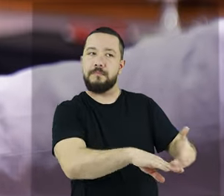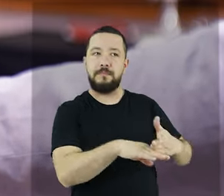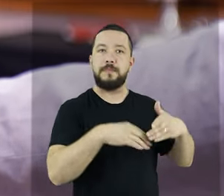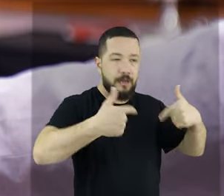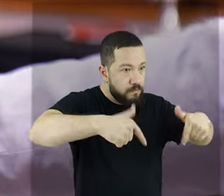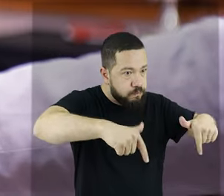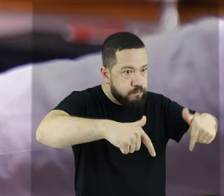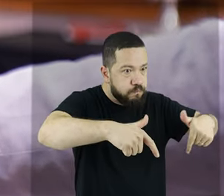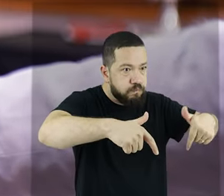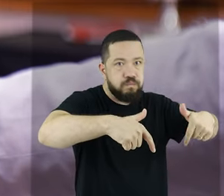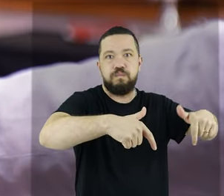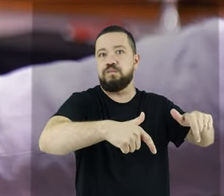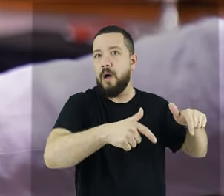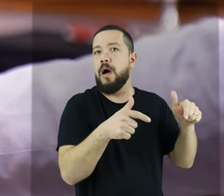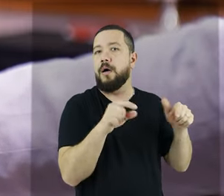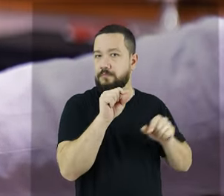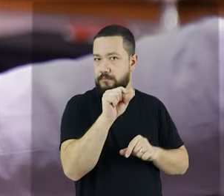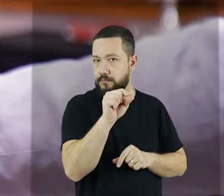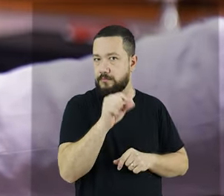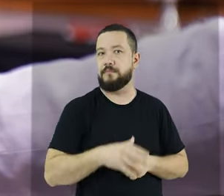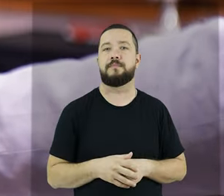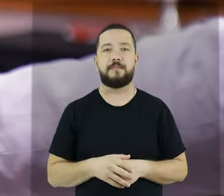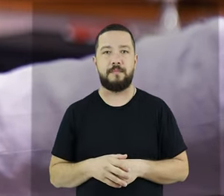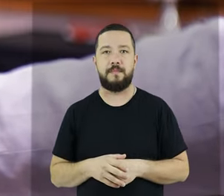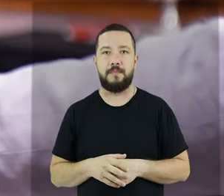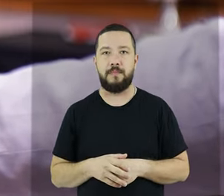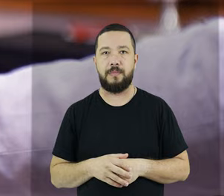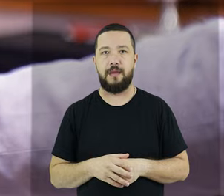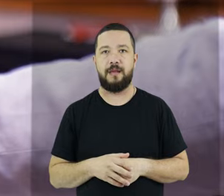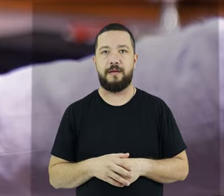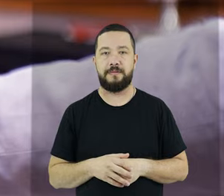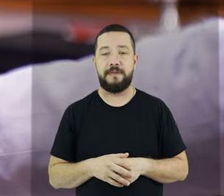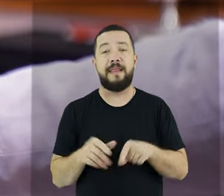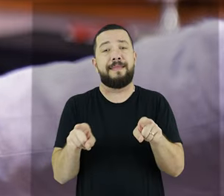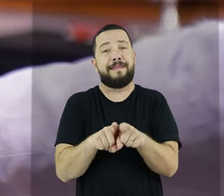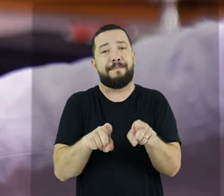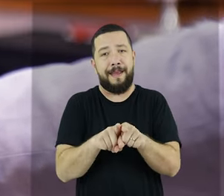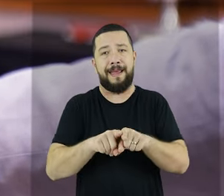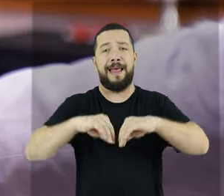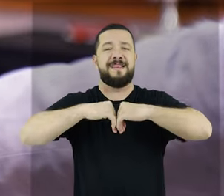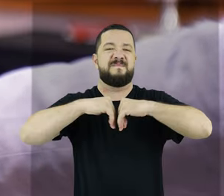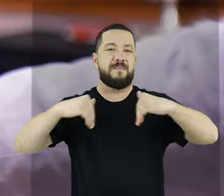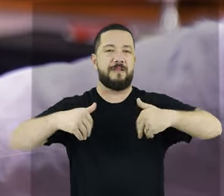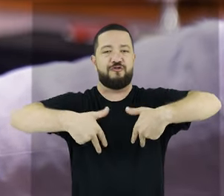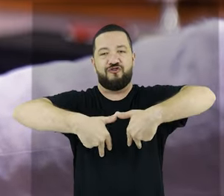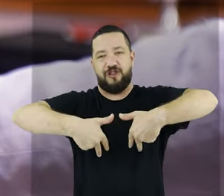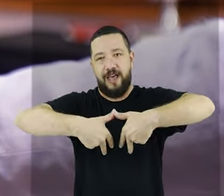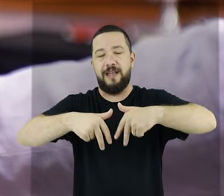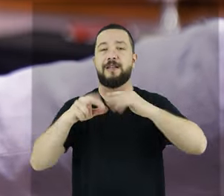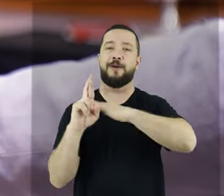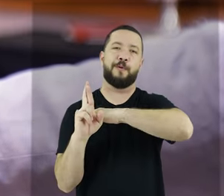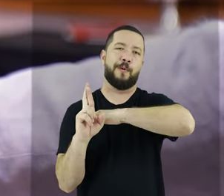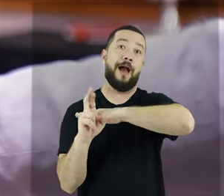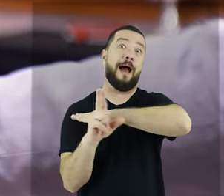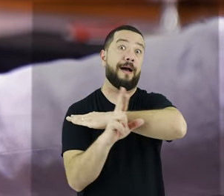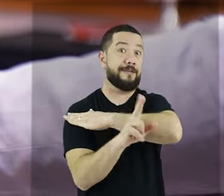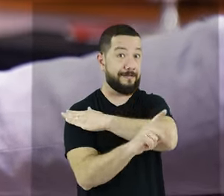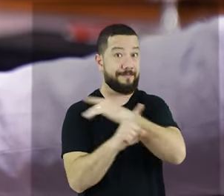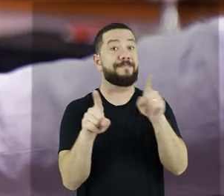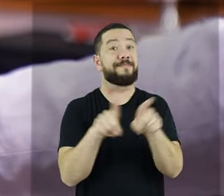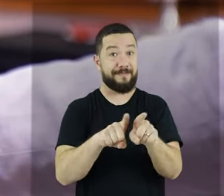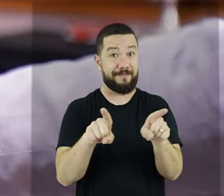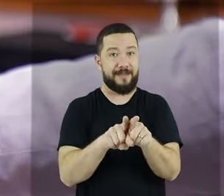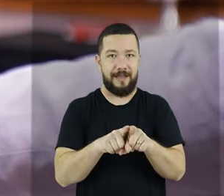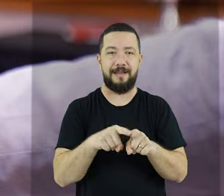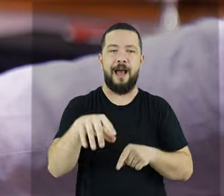trabalho produtivo. Além disso, você ainda tem uma questão, então, além da questão de gênero, você ainda tem a questão de raça. Porque dentro